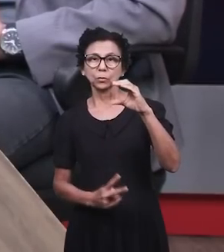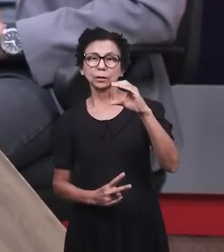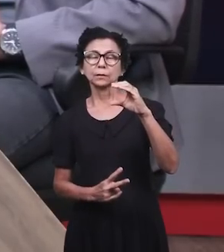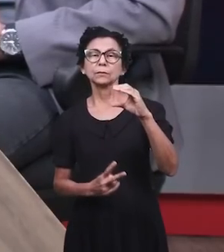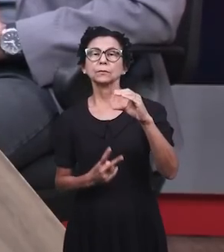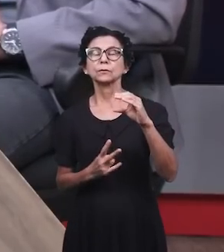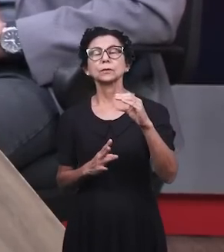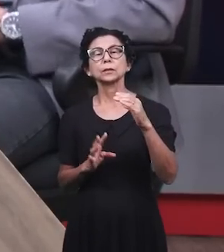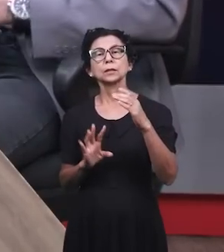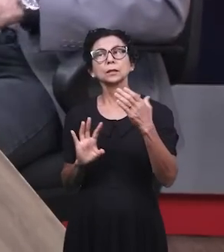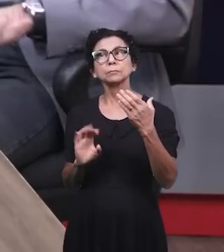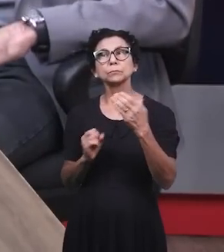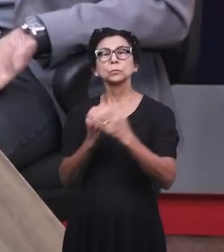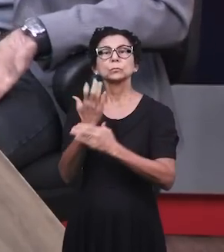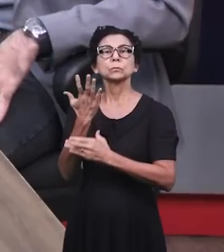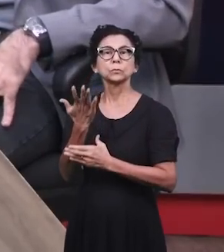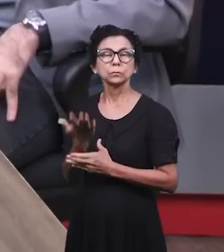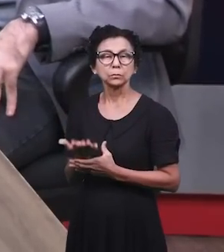veio exatamente